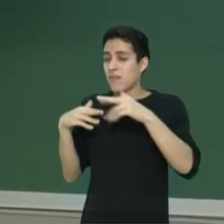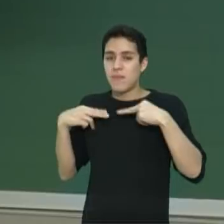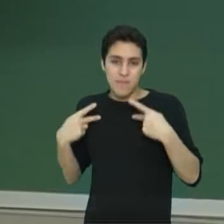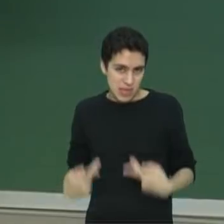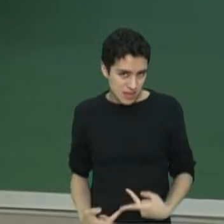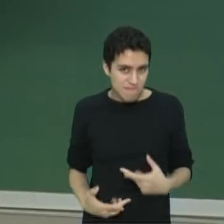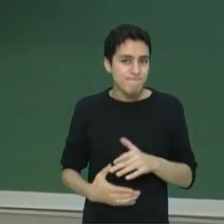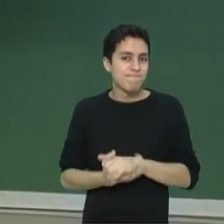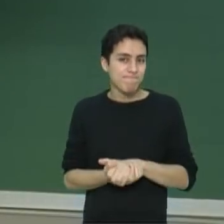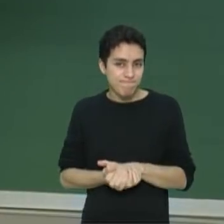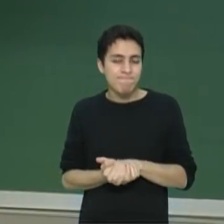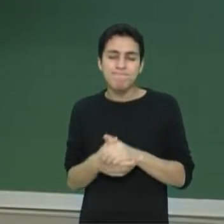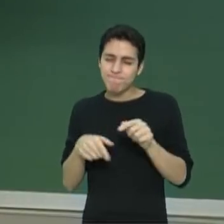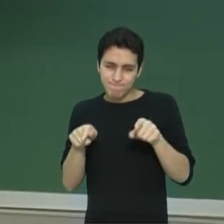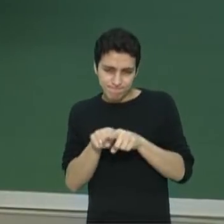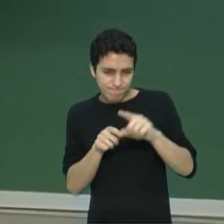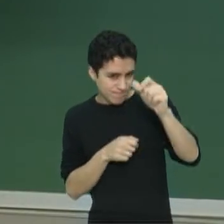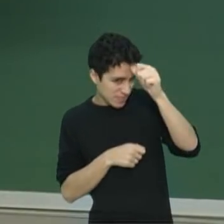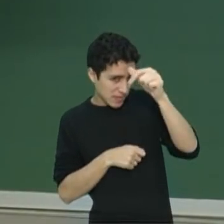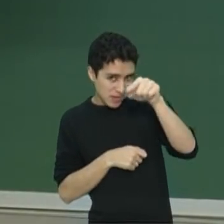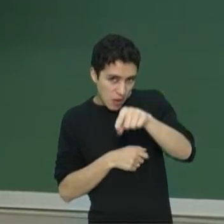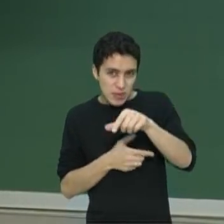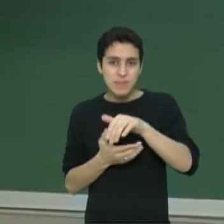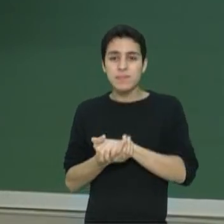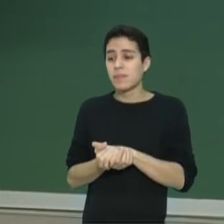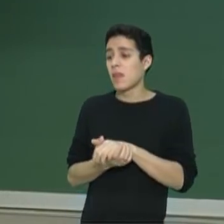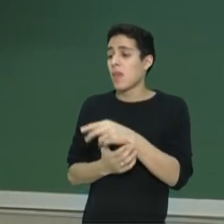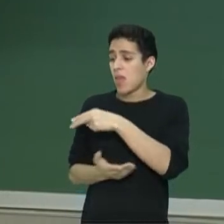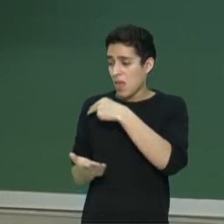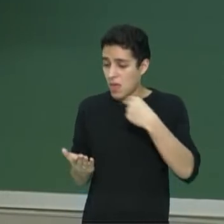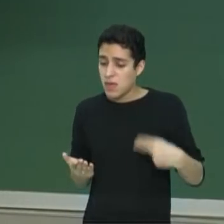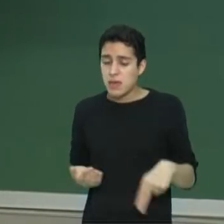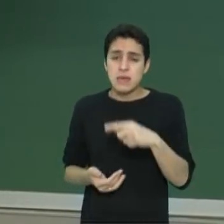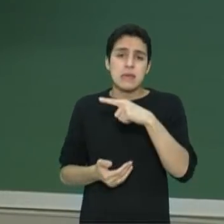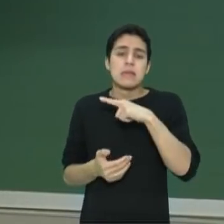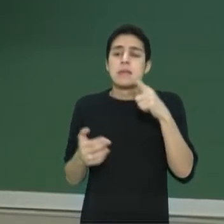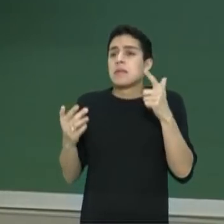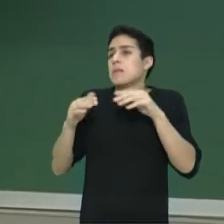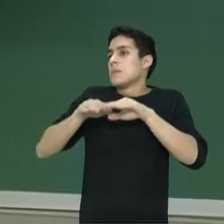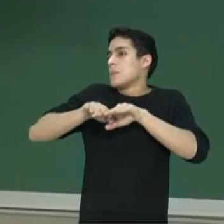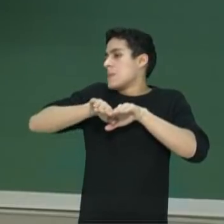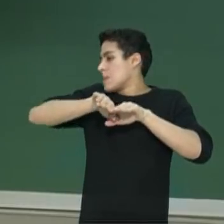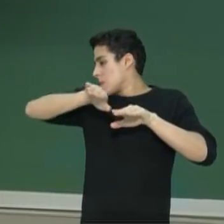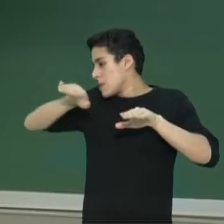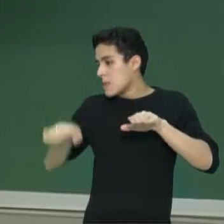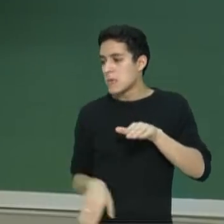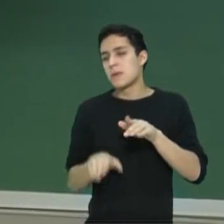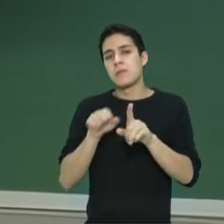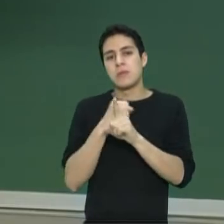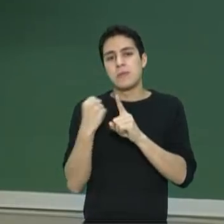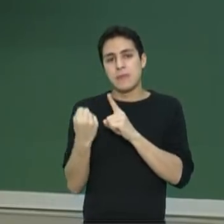humano. Assim como na Índia, a China também tem grandes desigualdades sociais.